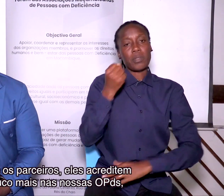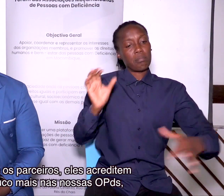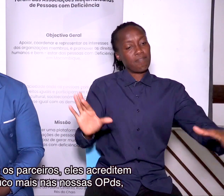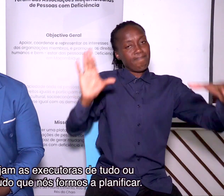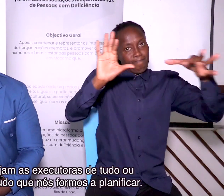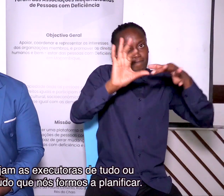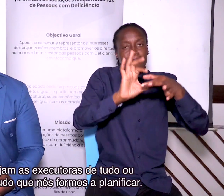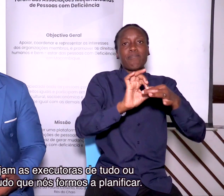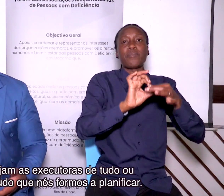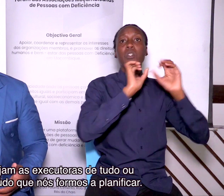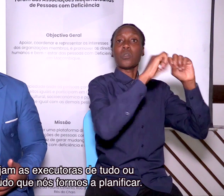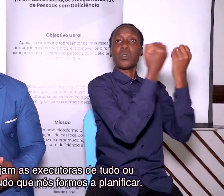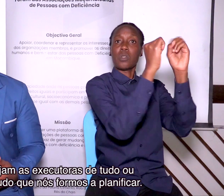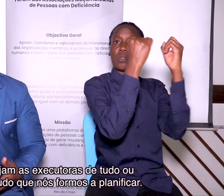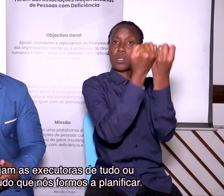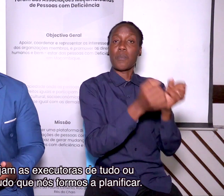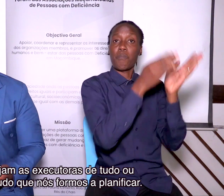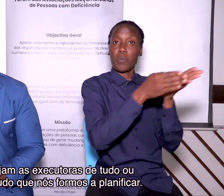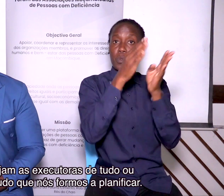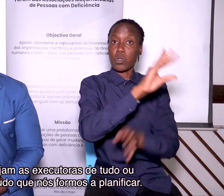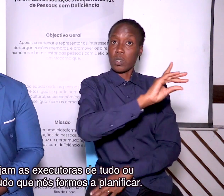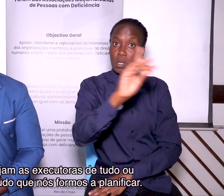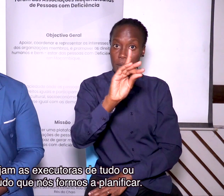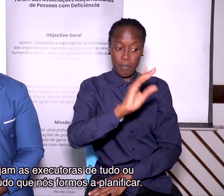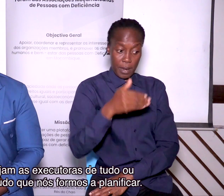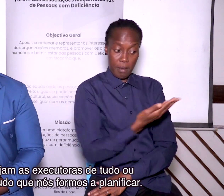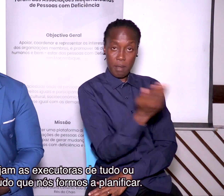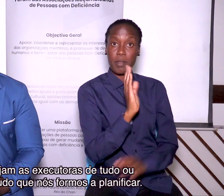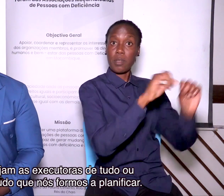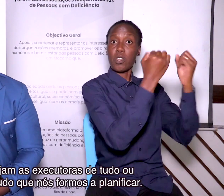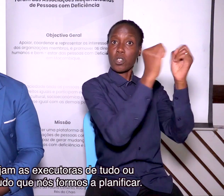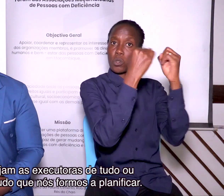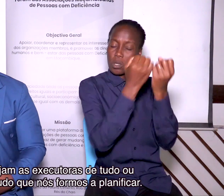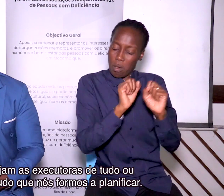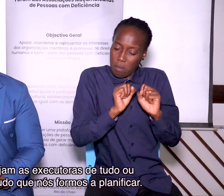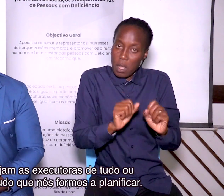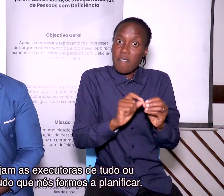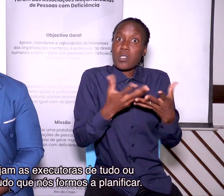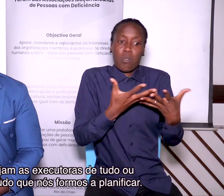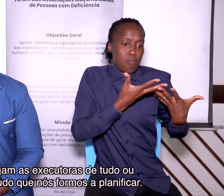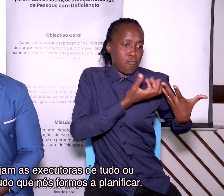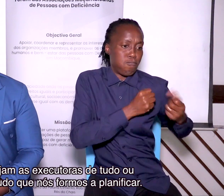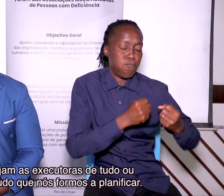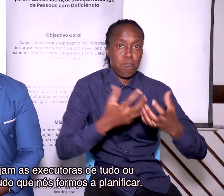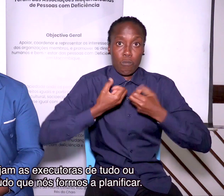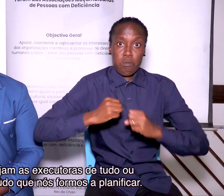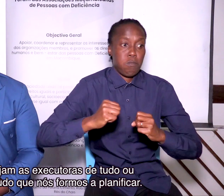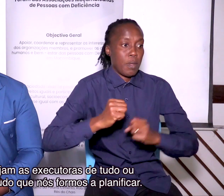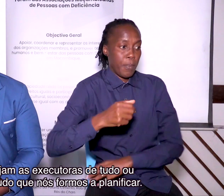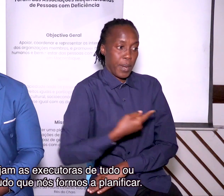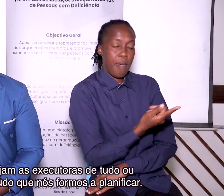nossas OPDs e que sejam as executoras de tudo ou de quase tudo que nós formos